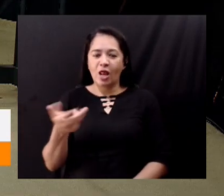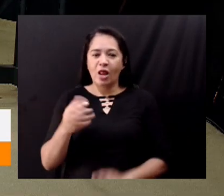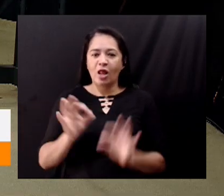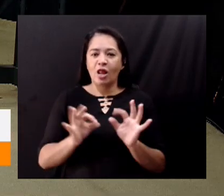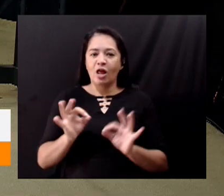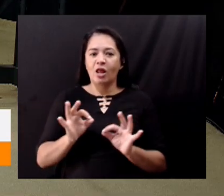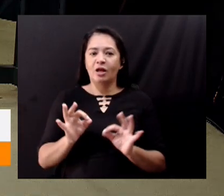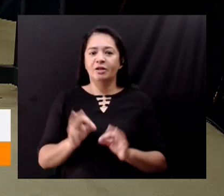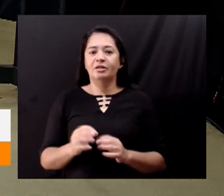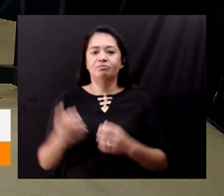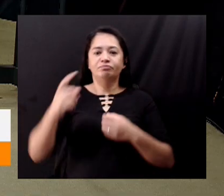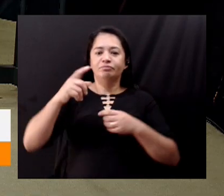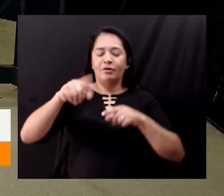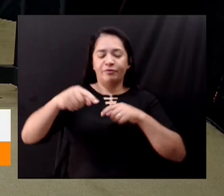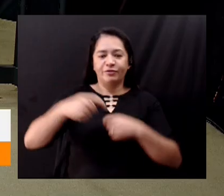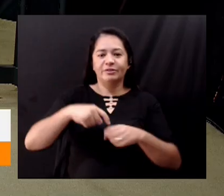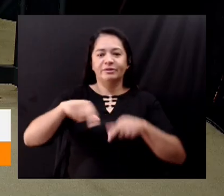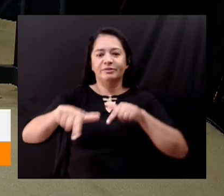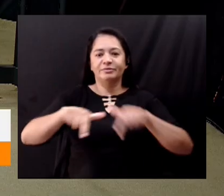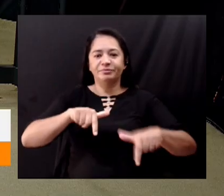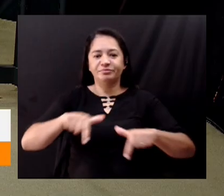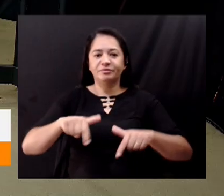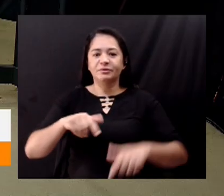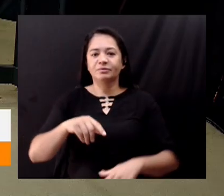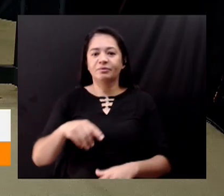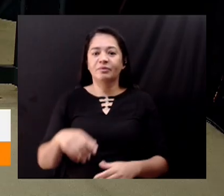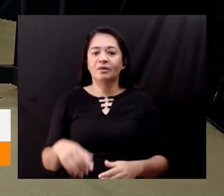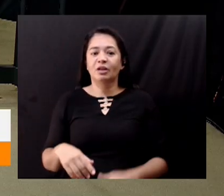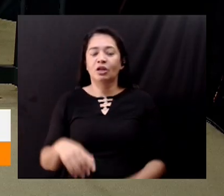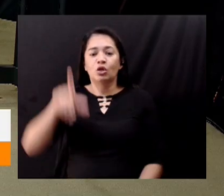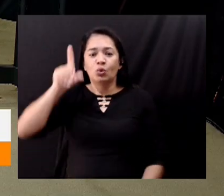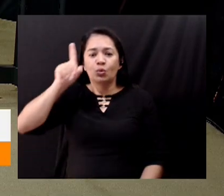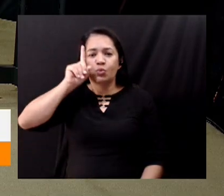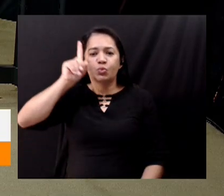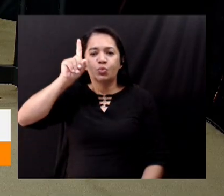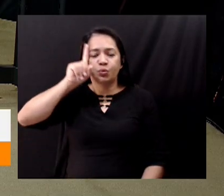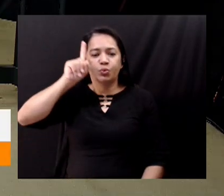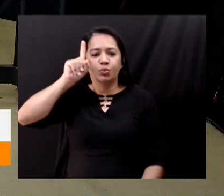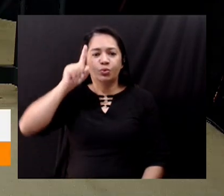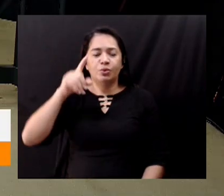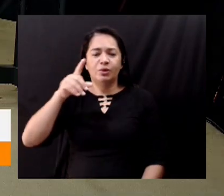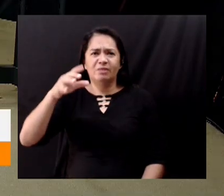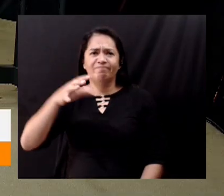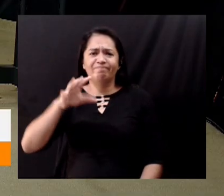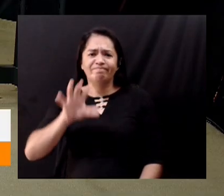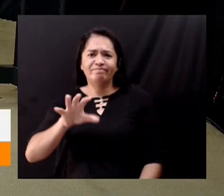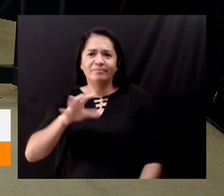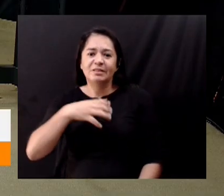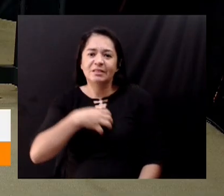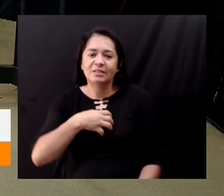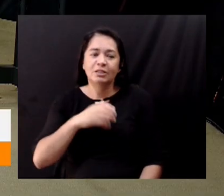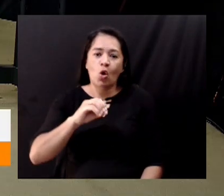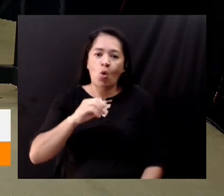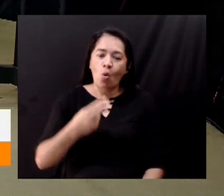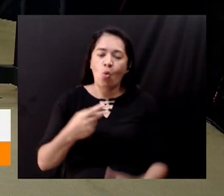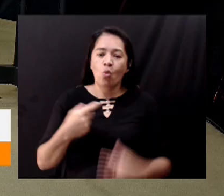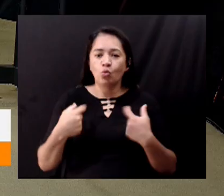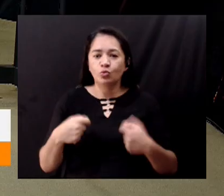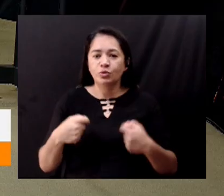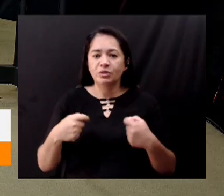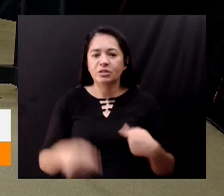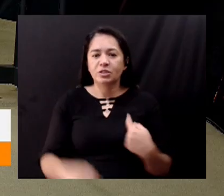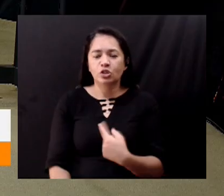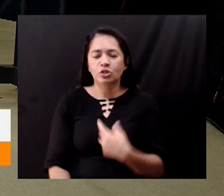trabalhar, e assim é de domingo a domingo. Essa sensação ou essa necessidade, né, que a gente sente de tomar